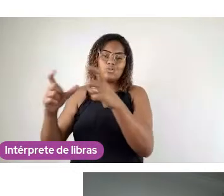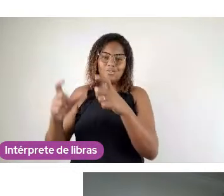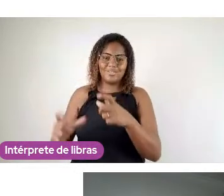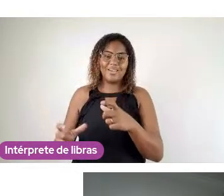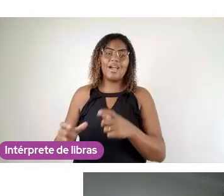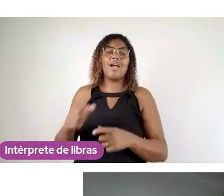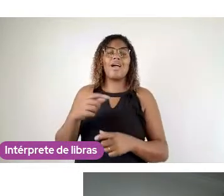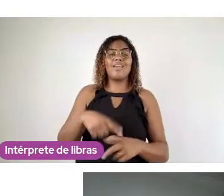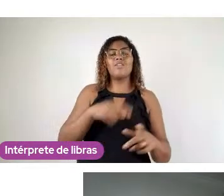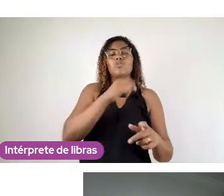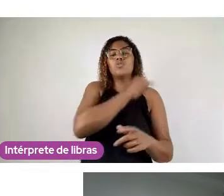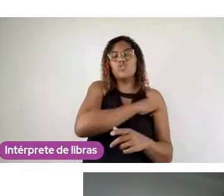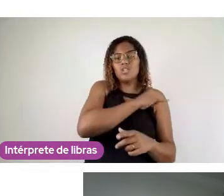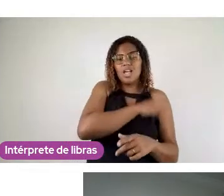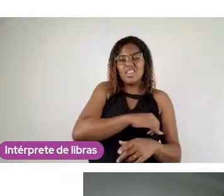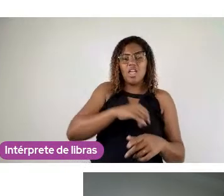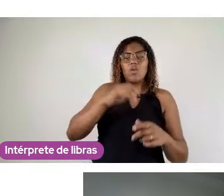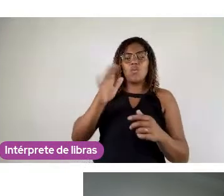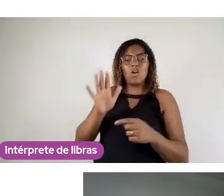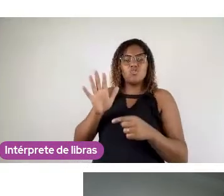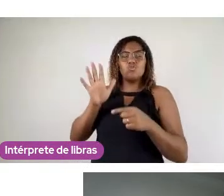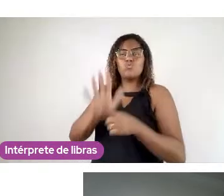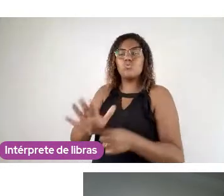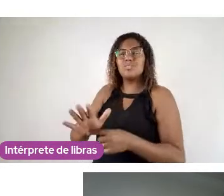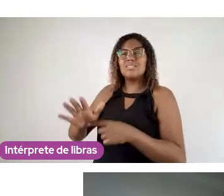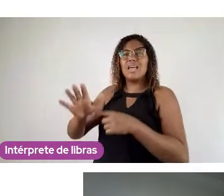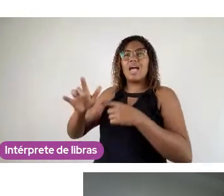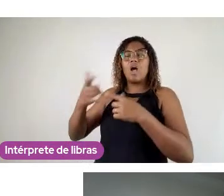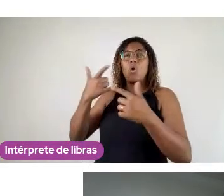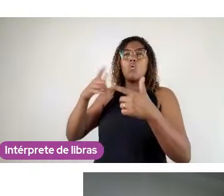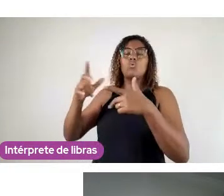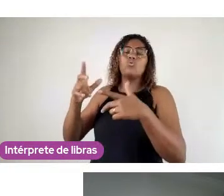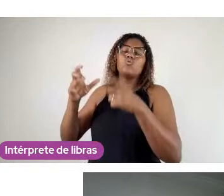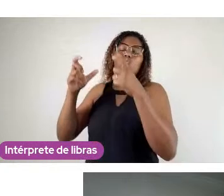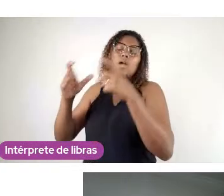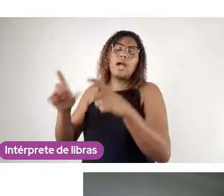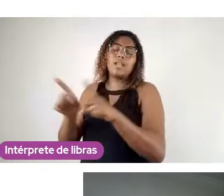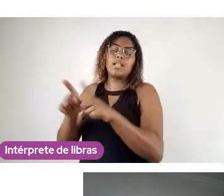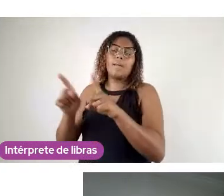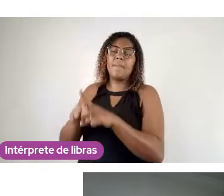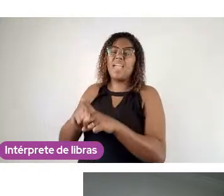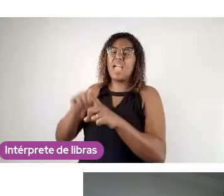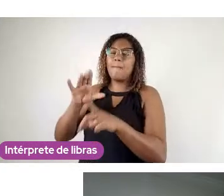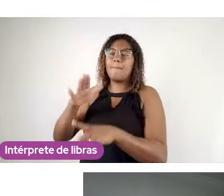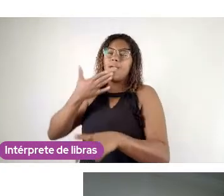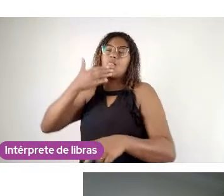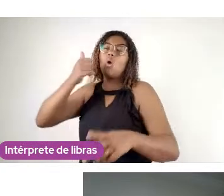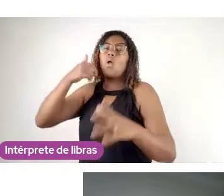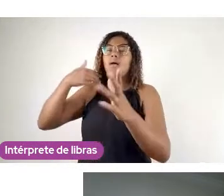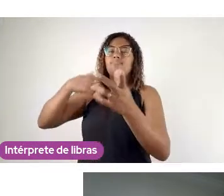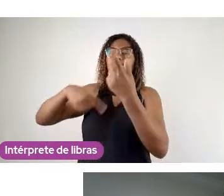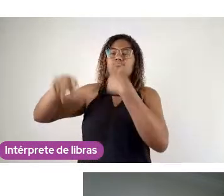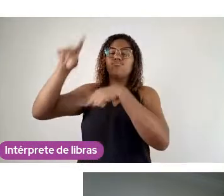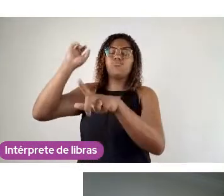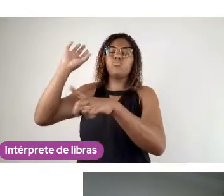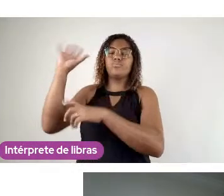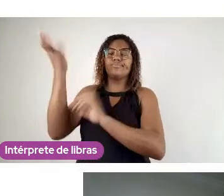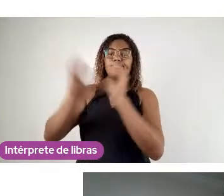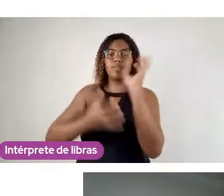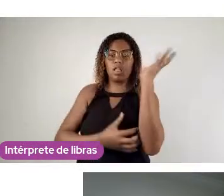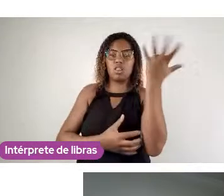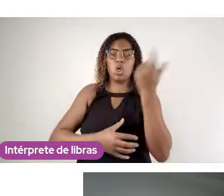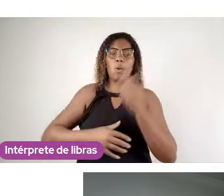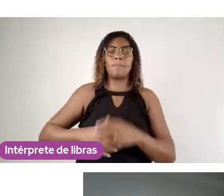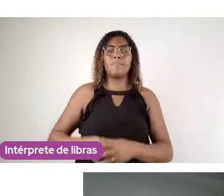esse protagonismo ambiental é também uma das metas dessa gestão atual. Mais uma pergunta até